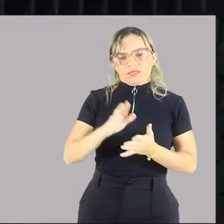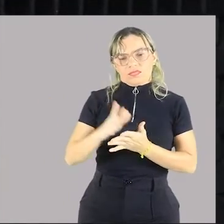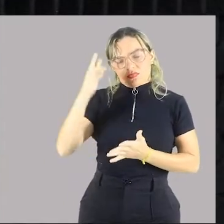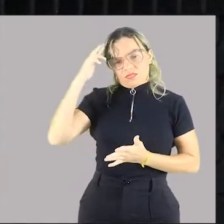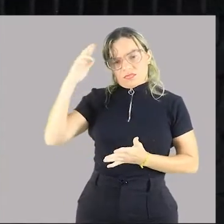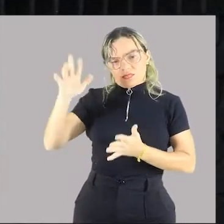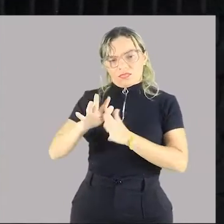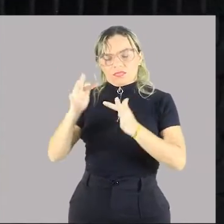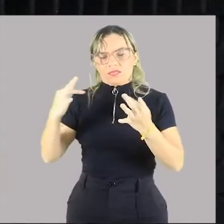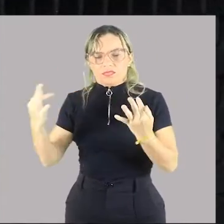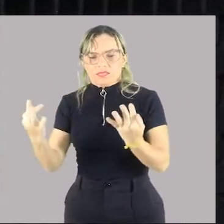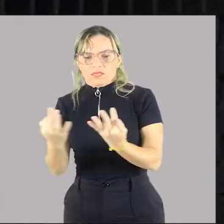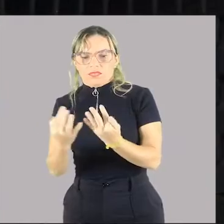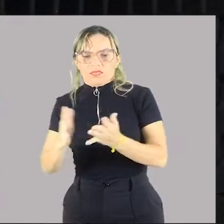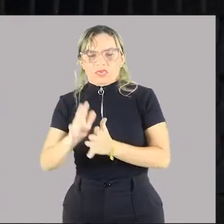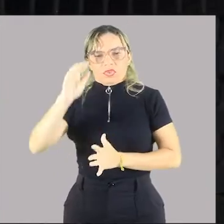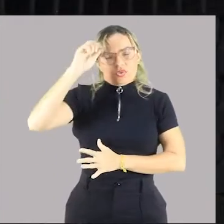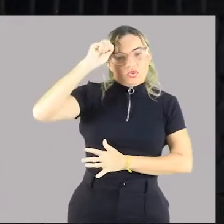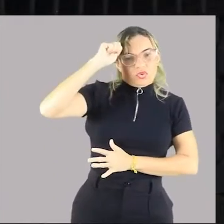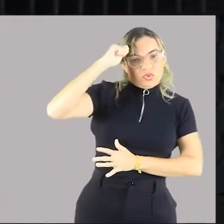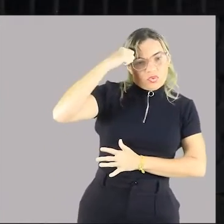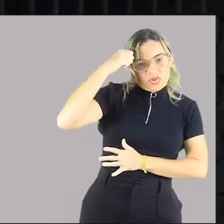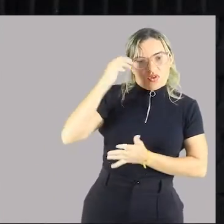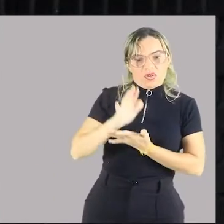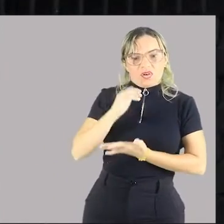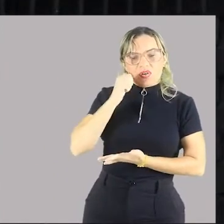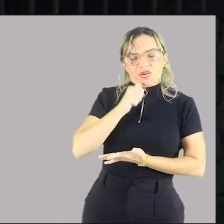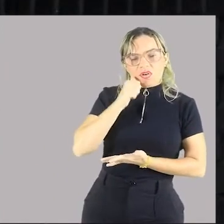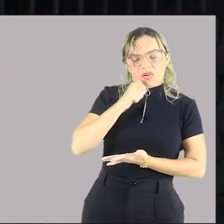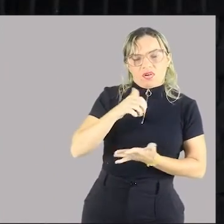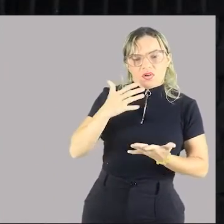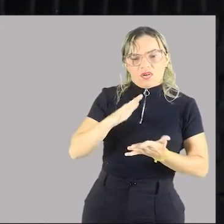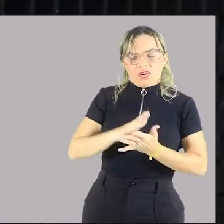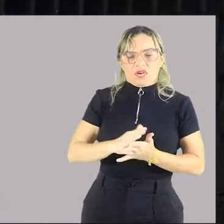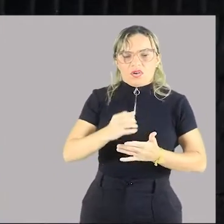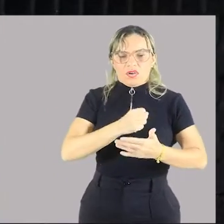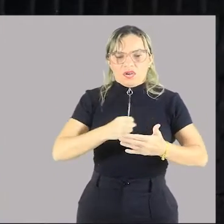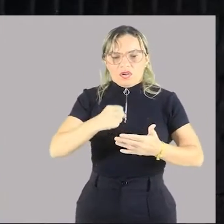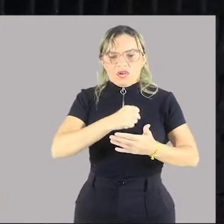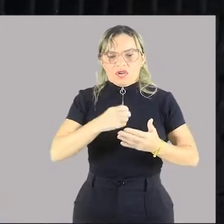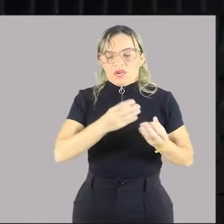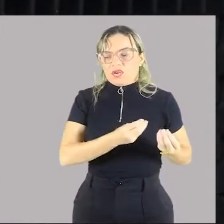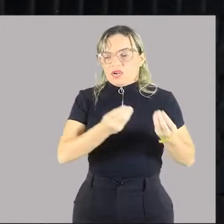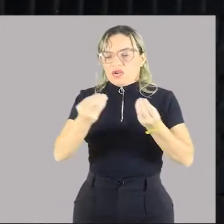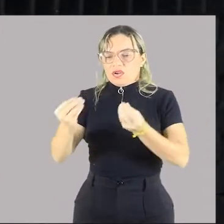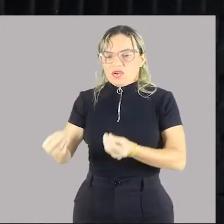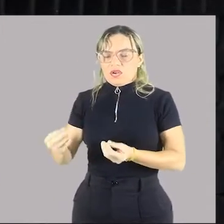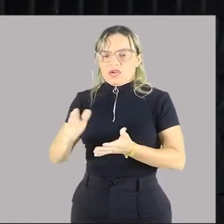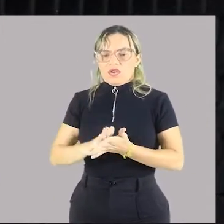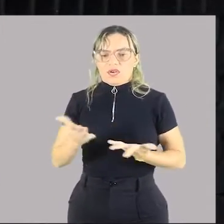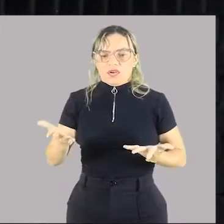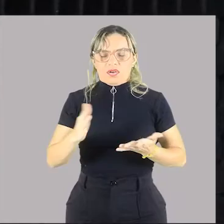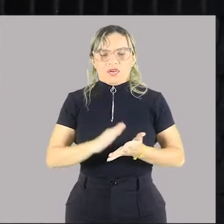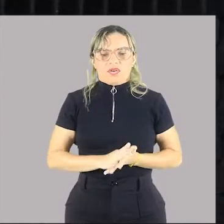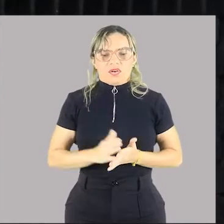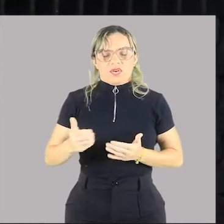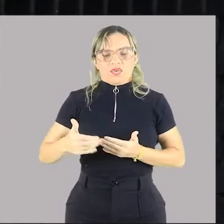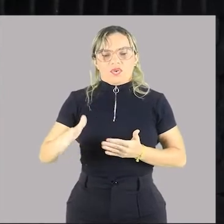que produz ou são negras ou pessoas que vêm de fora e oferecem para eles, fora do